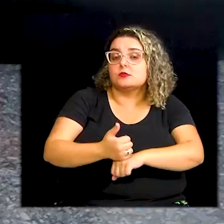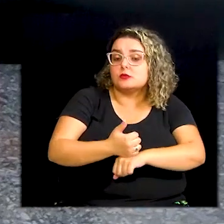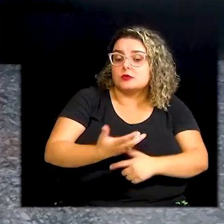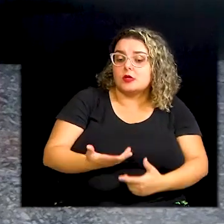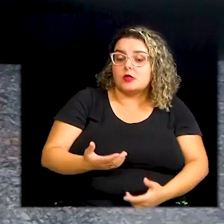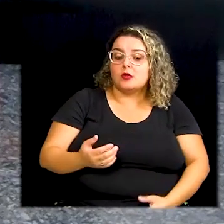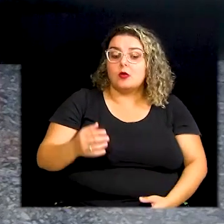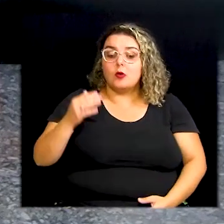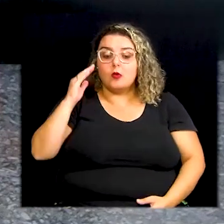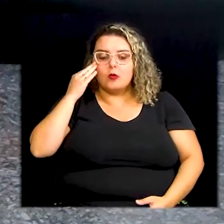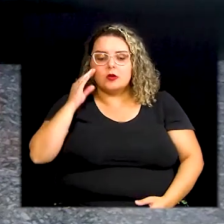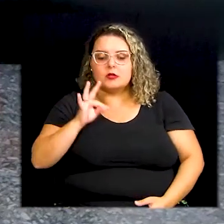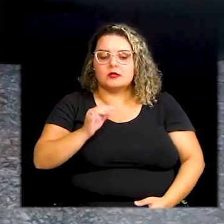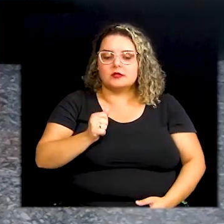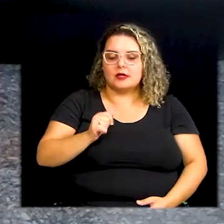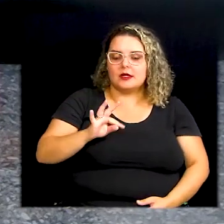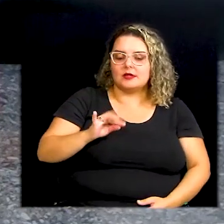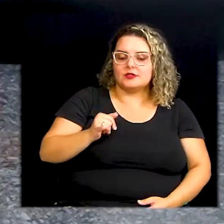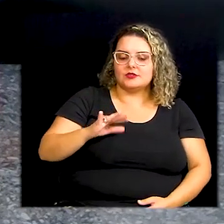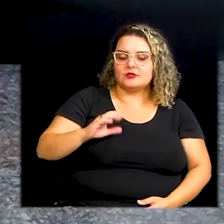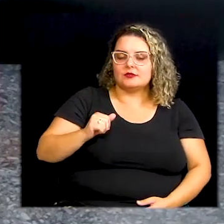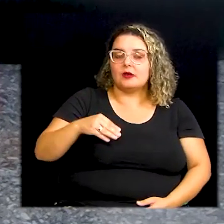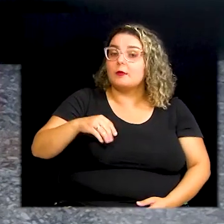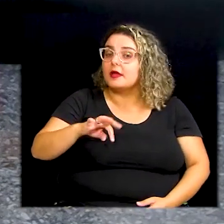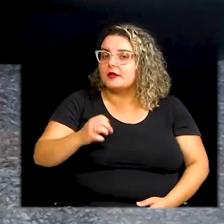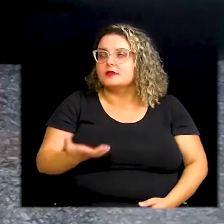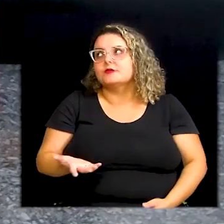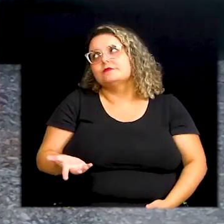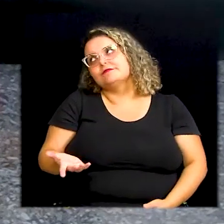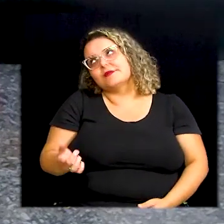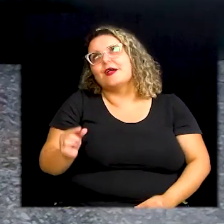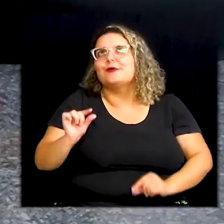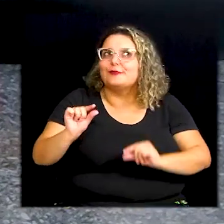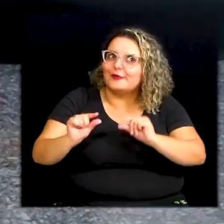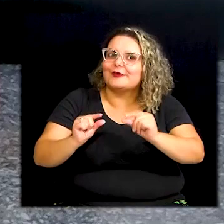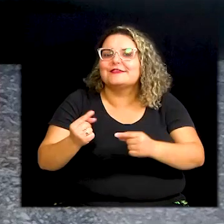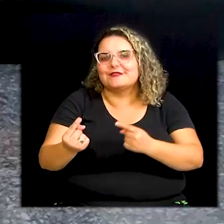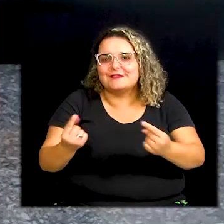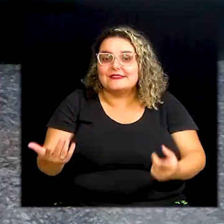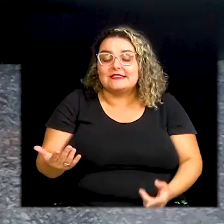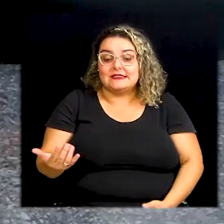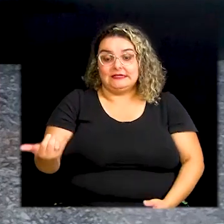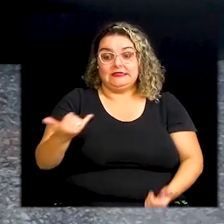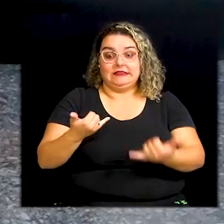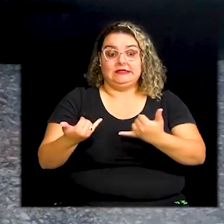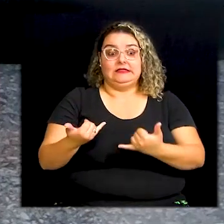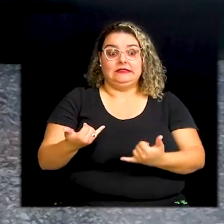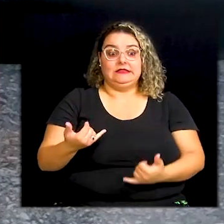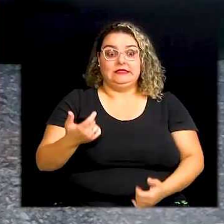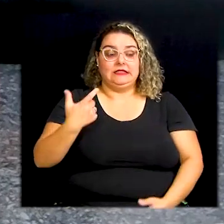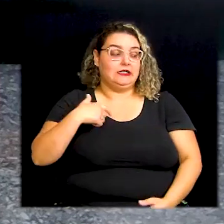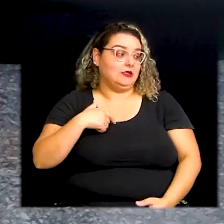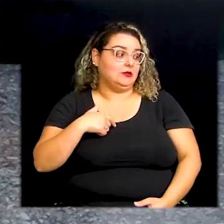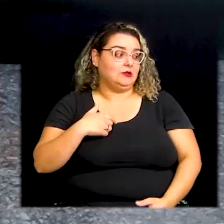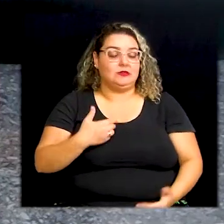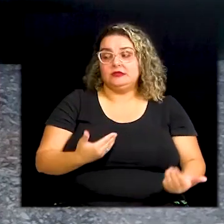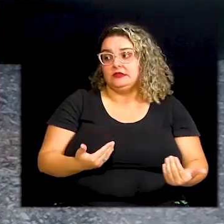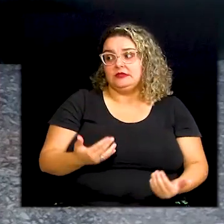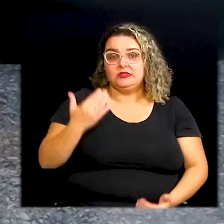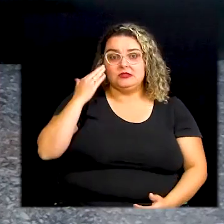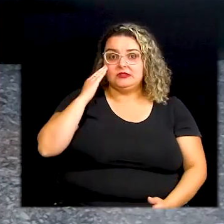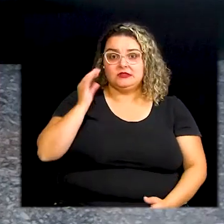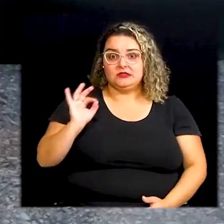taticamente? Cara, um pouquinho de cada, né? Às vezes o Hélio passava um trabalho, a gente não entendia, porque tava eu e os meninos também, a